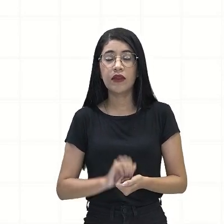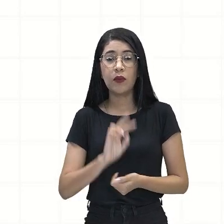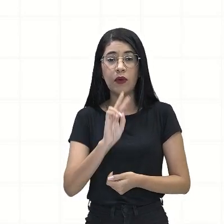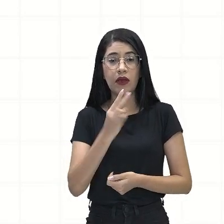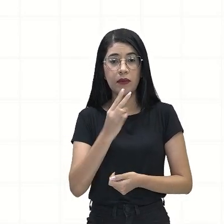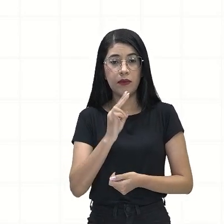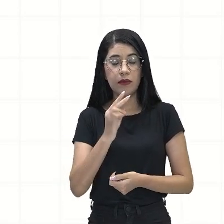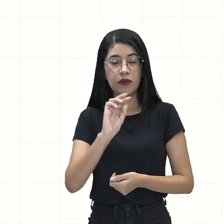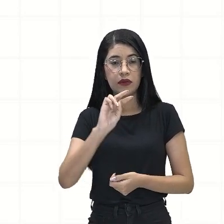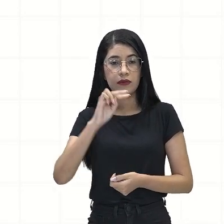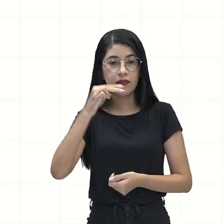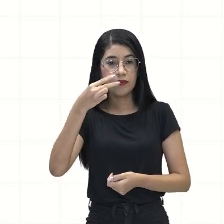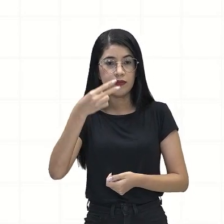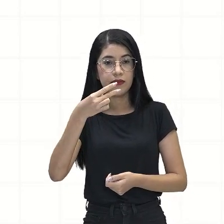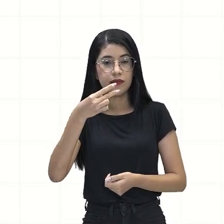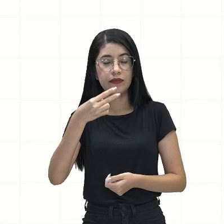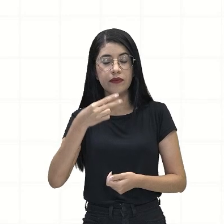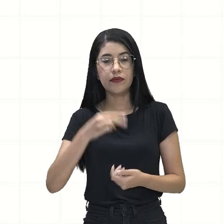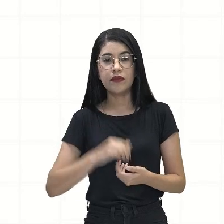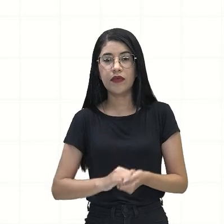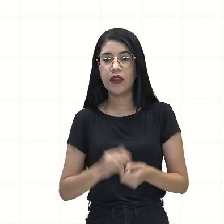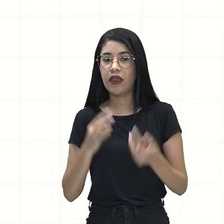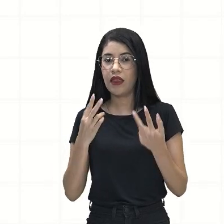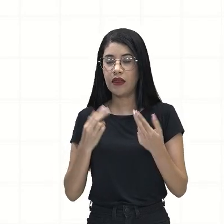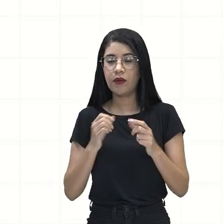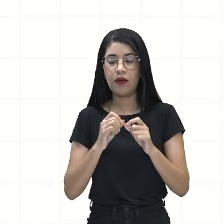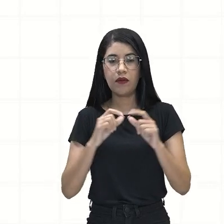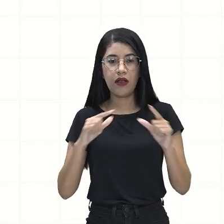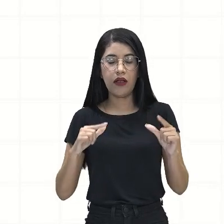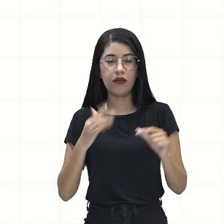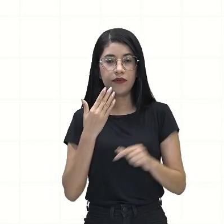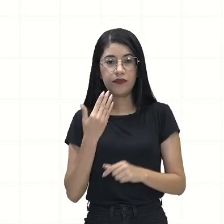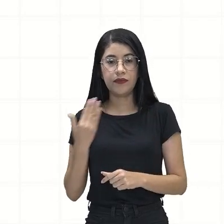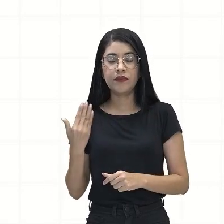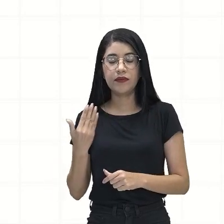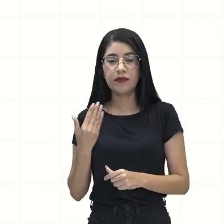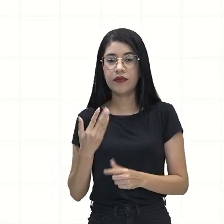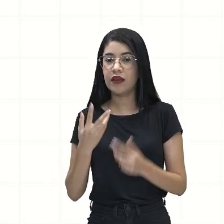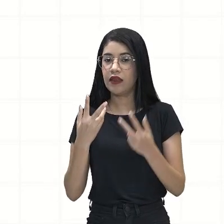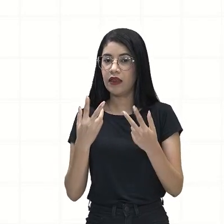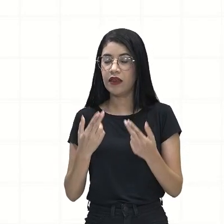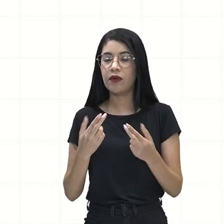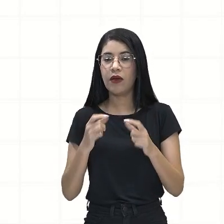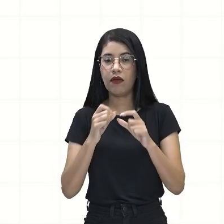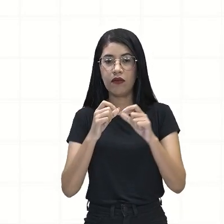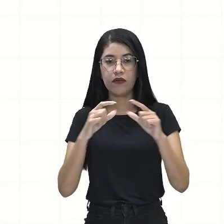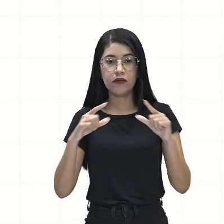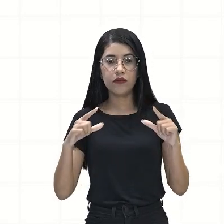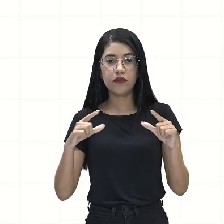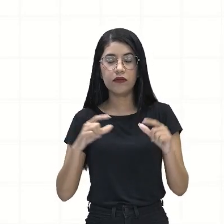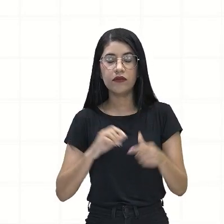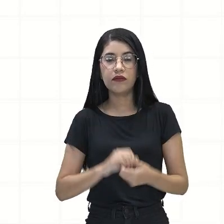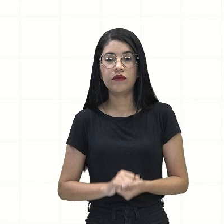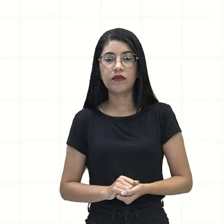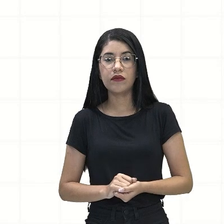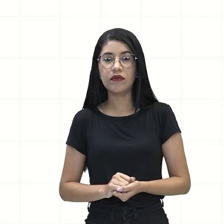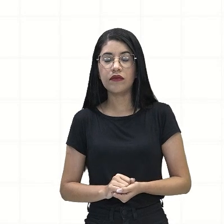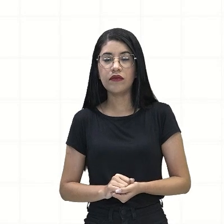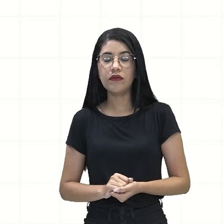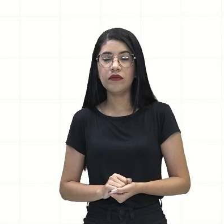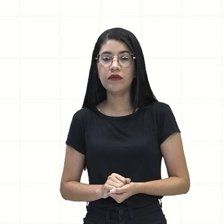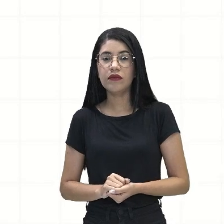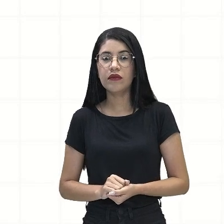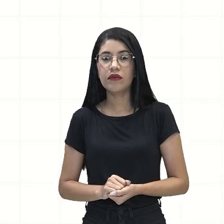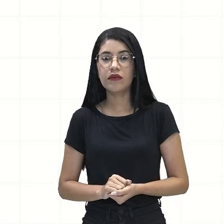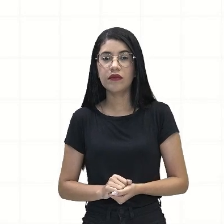quadrado, olha só, é a mesma coisa que esse D aqui ao quadrado, mesma medida. Então, quando eu